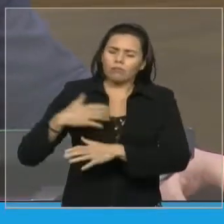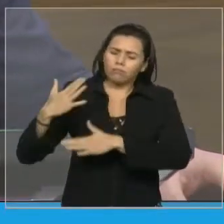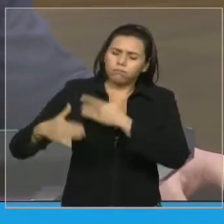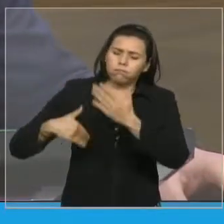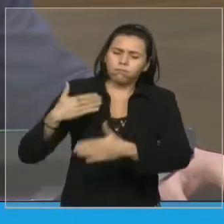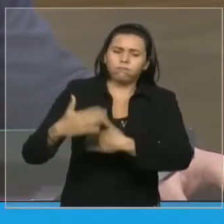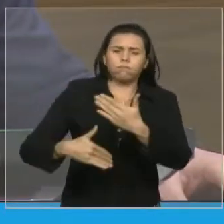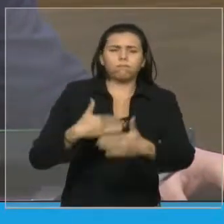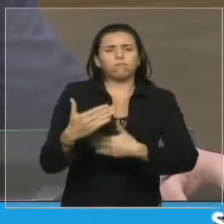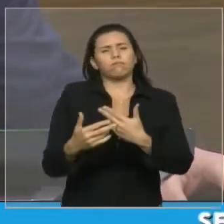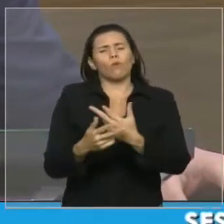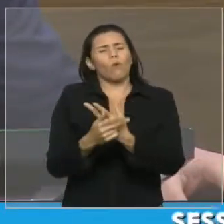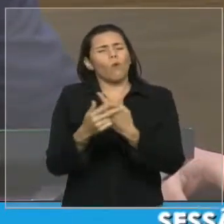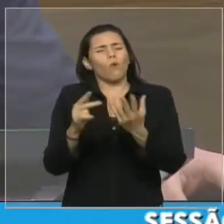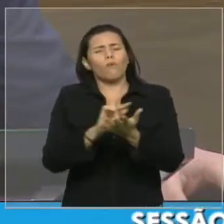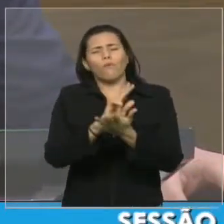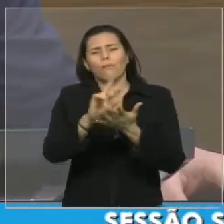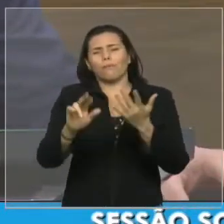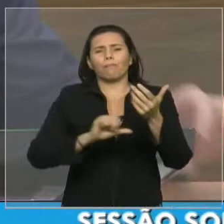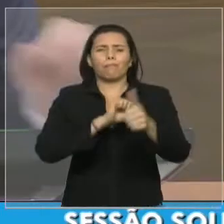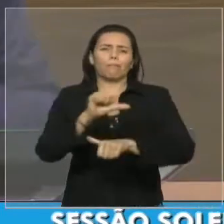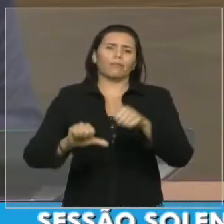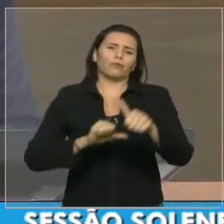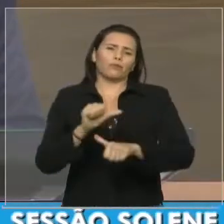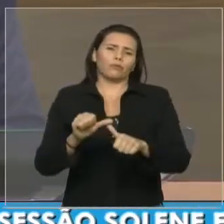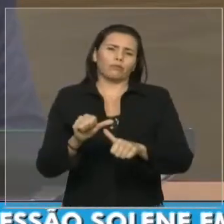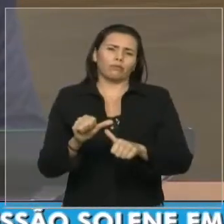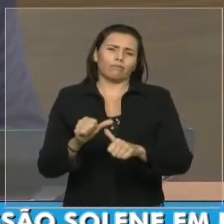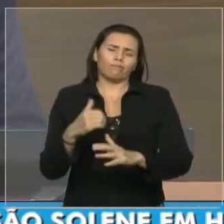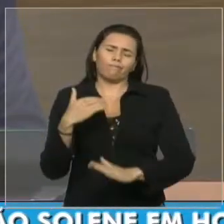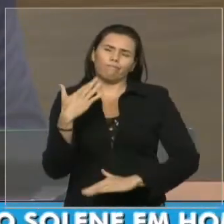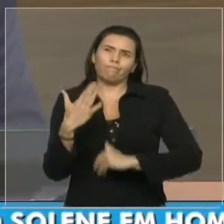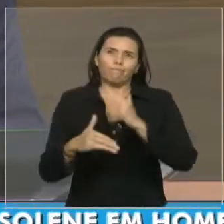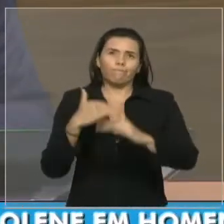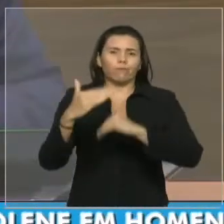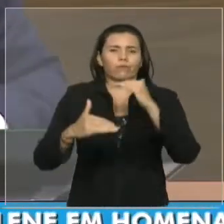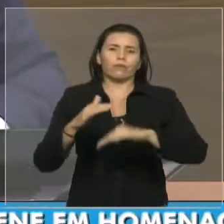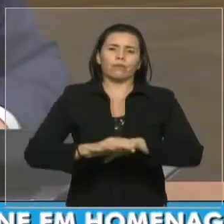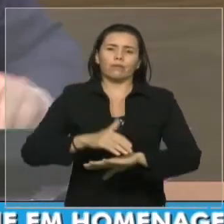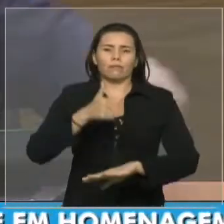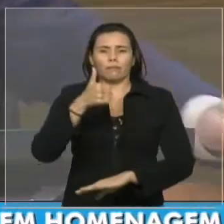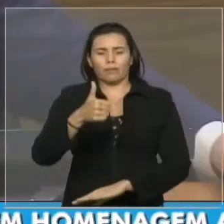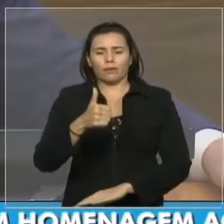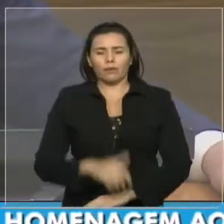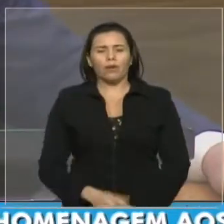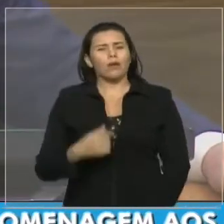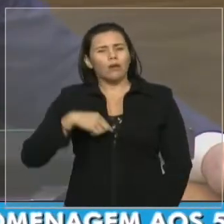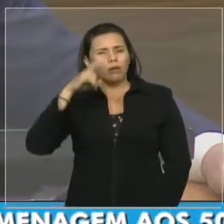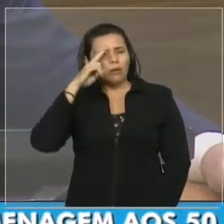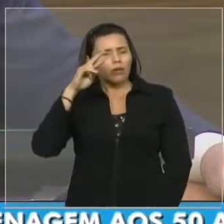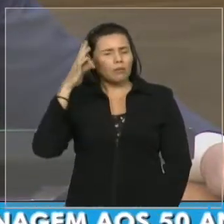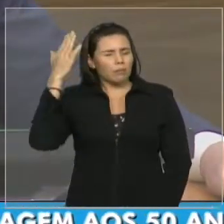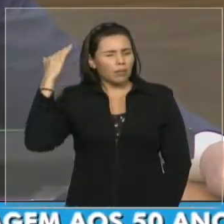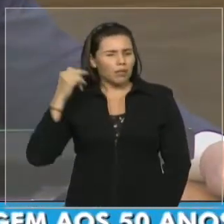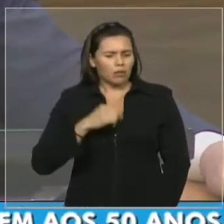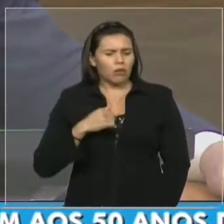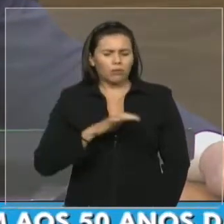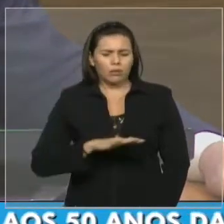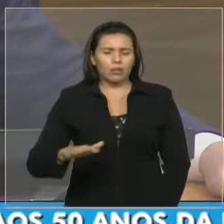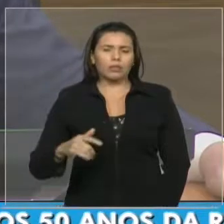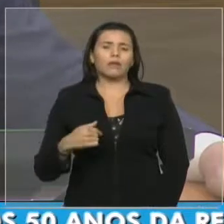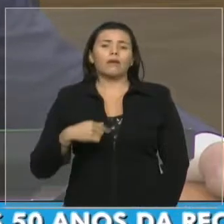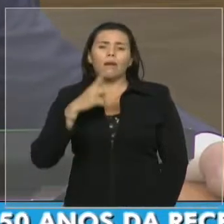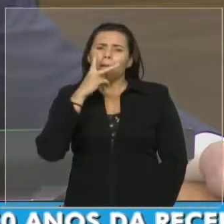lembro que quando eu era criança, uma vez meu pai e minha mãe me levaram